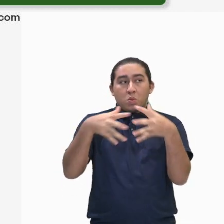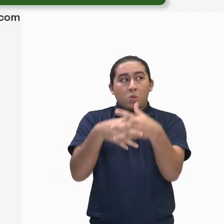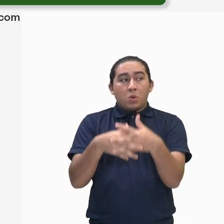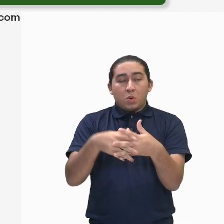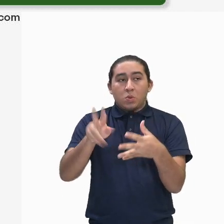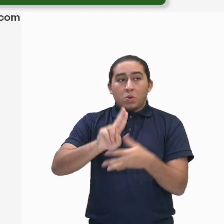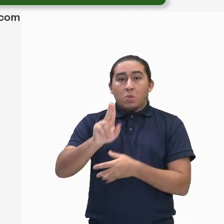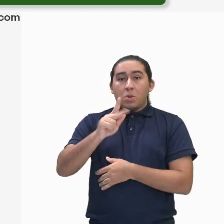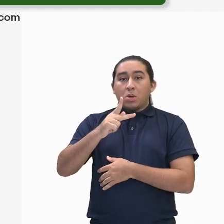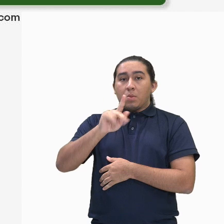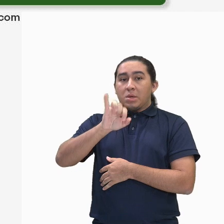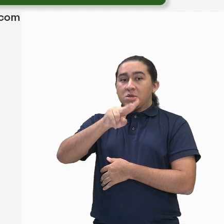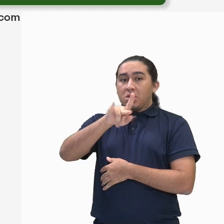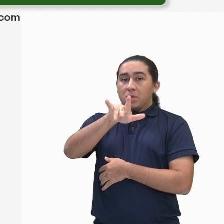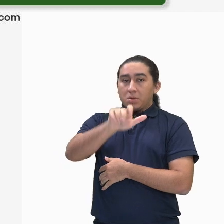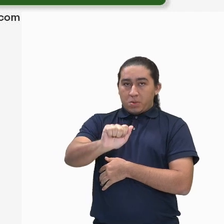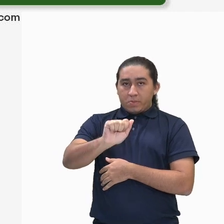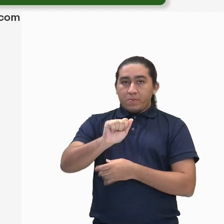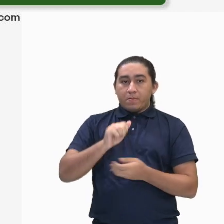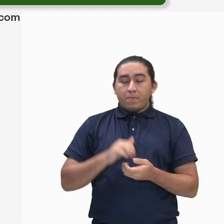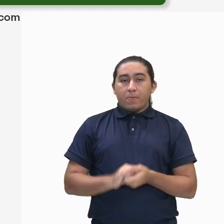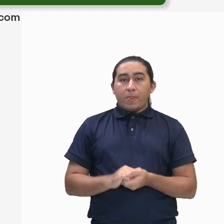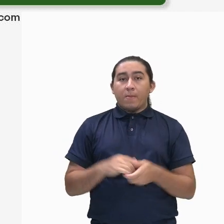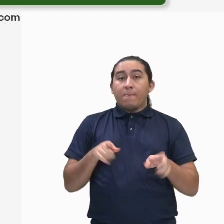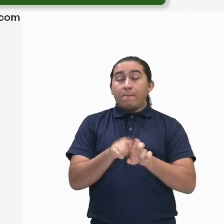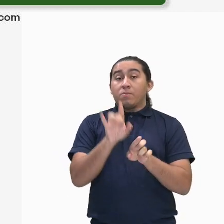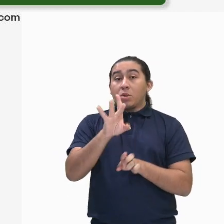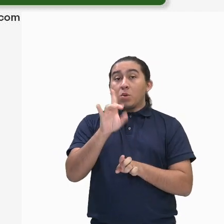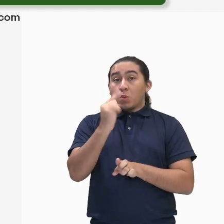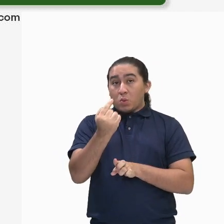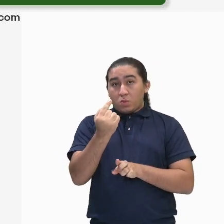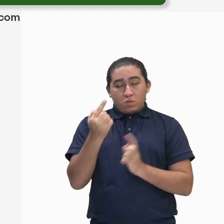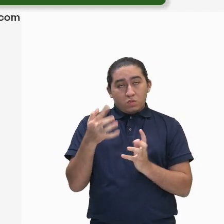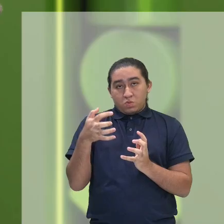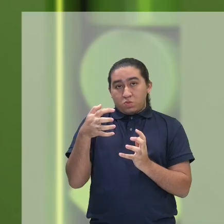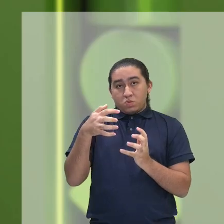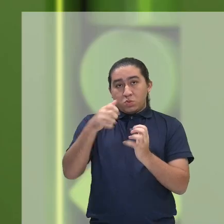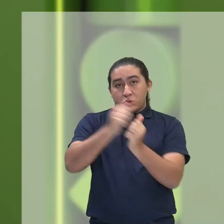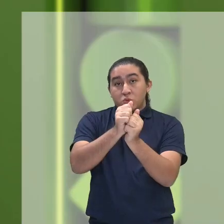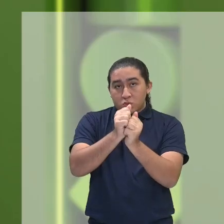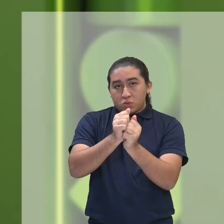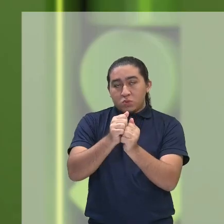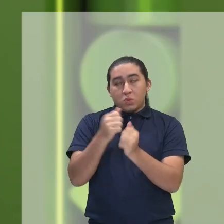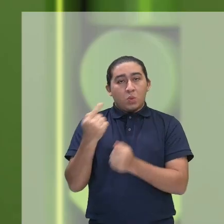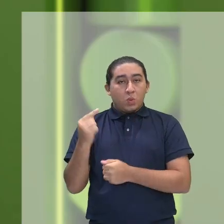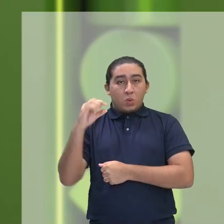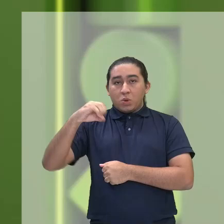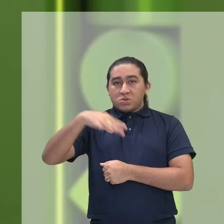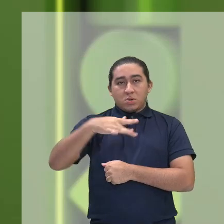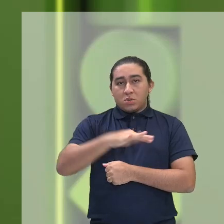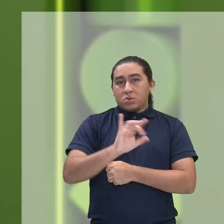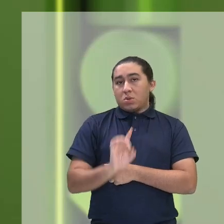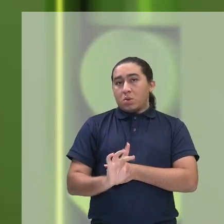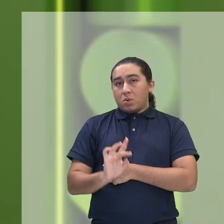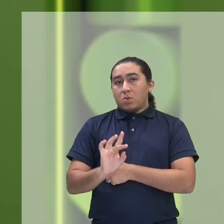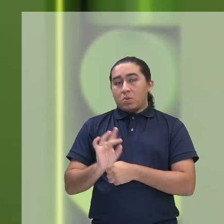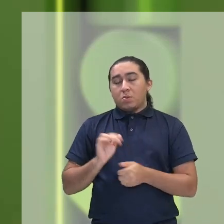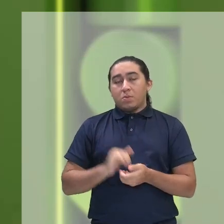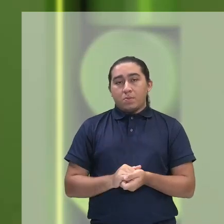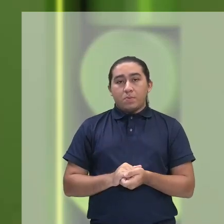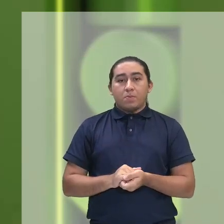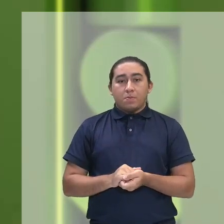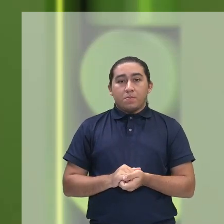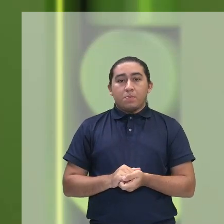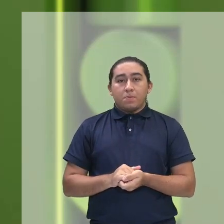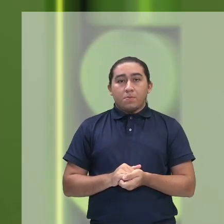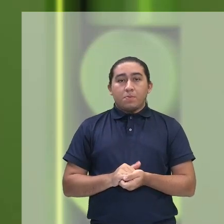de Pangeia. Tá? Então, tinha um somente bloco de continentes e um oceano somente. Né? Então, de acordo com essa teoria, foi